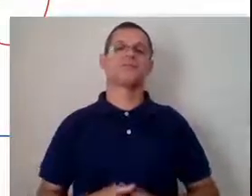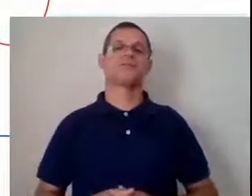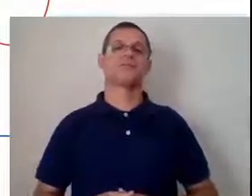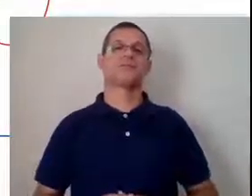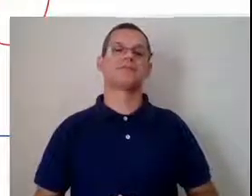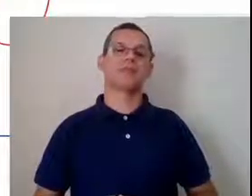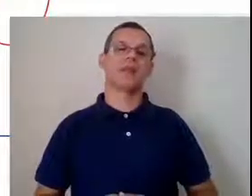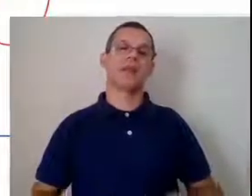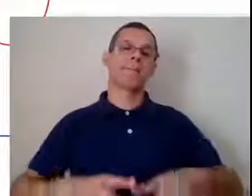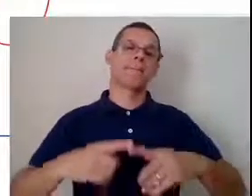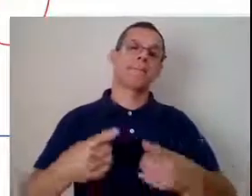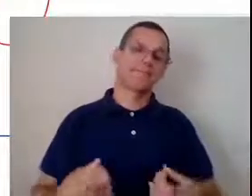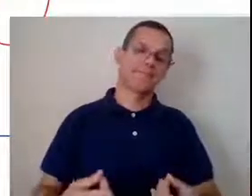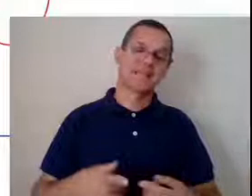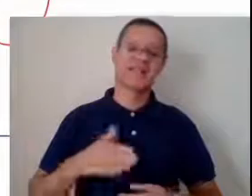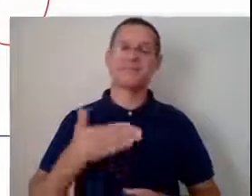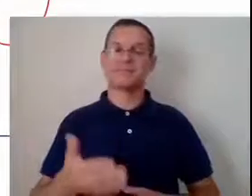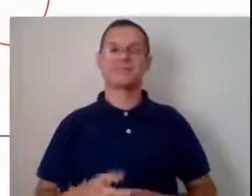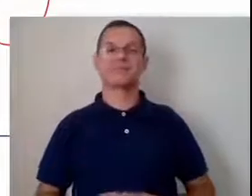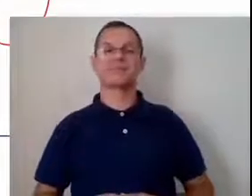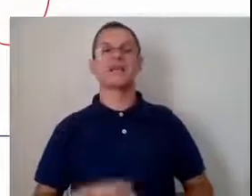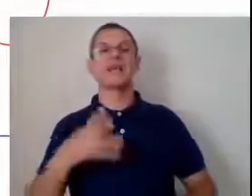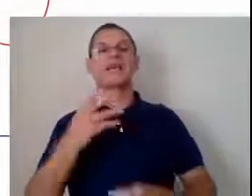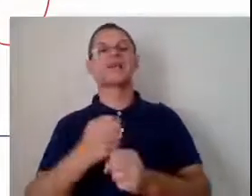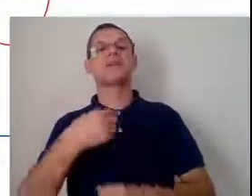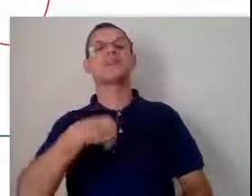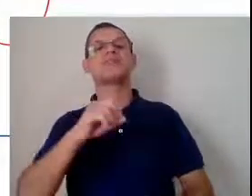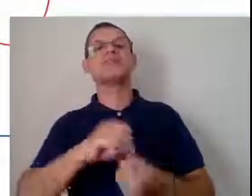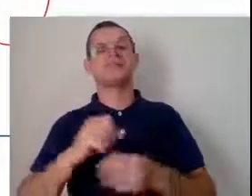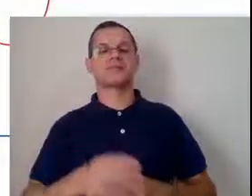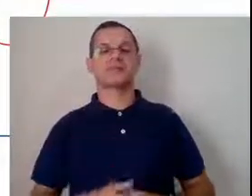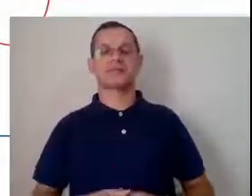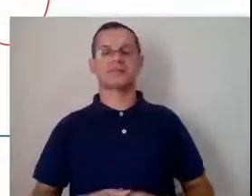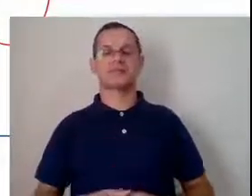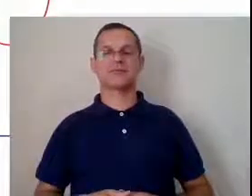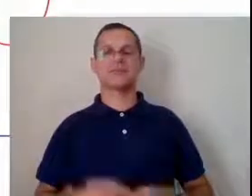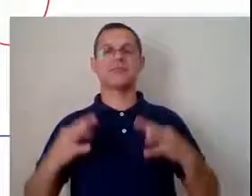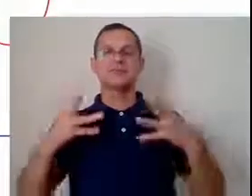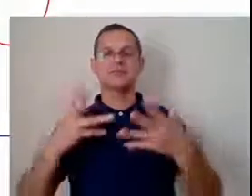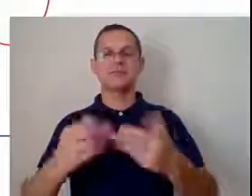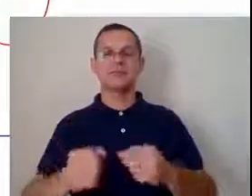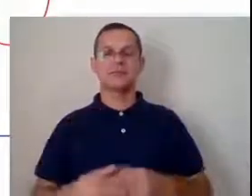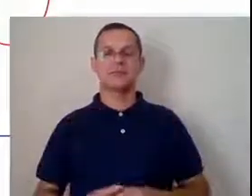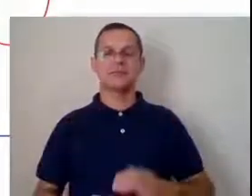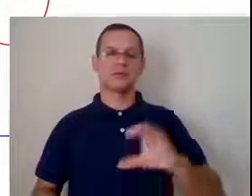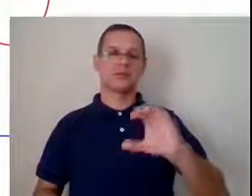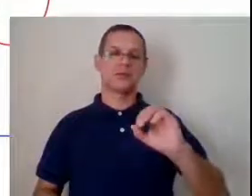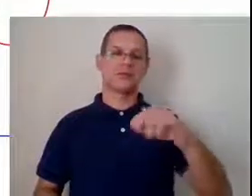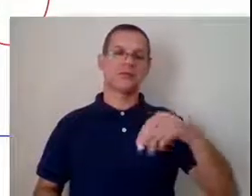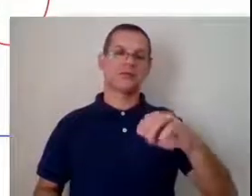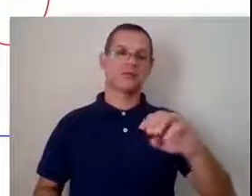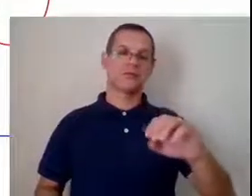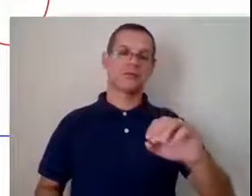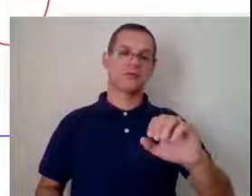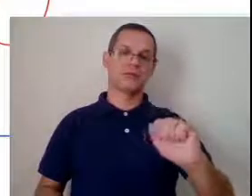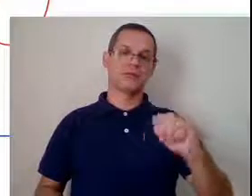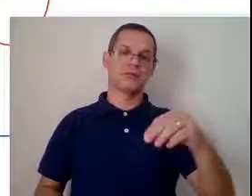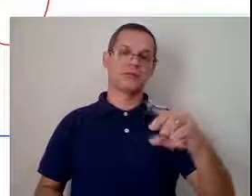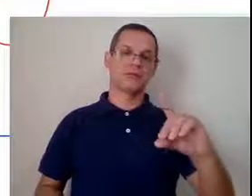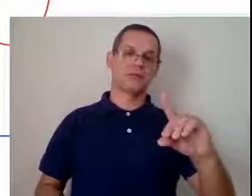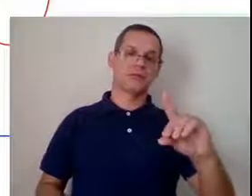Tá? Então, que cálculo eu vou fazer? No total de comandos, eu tinha 60.